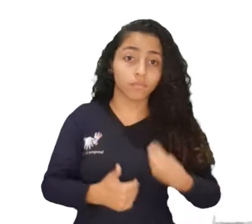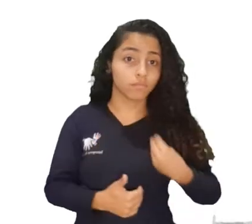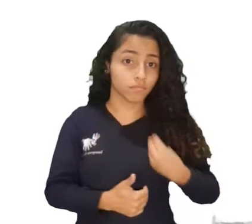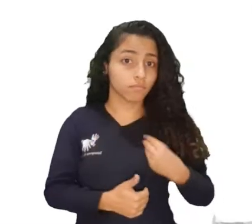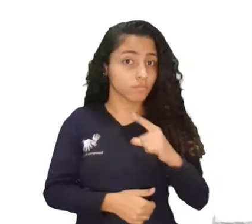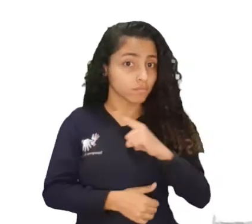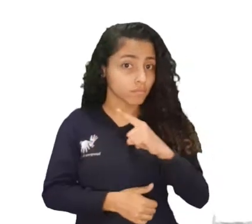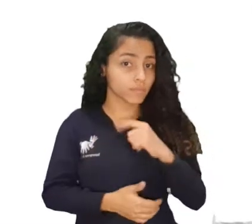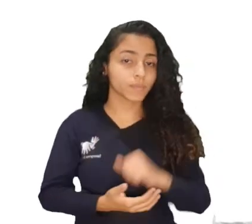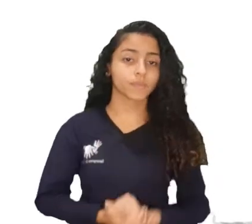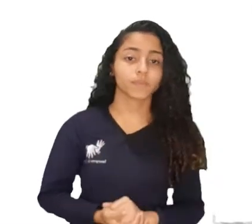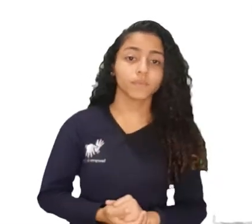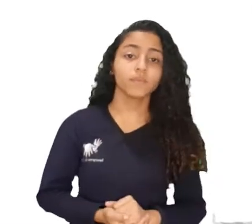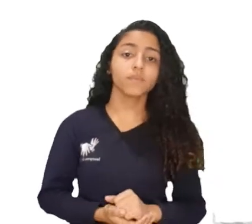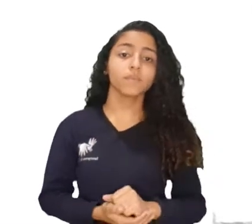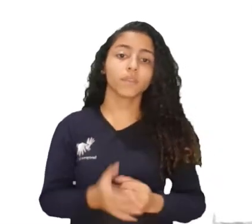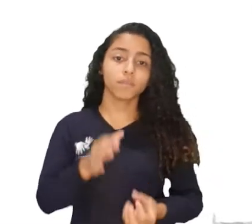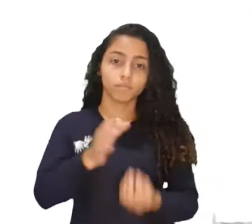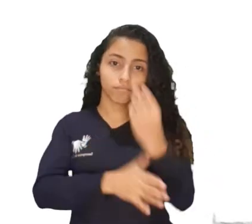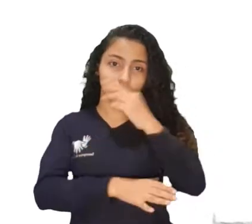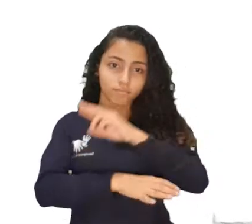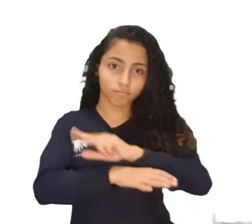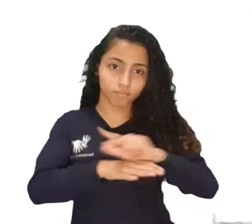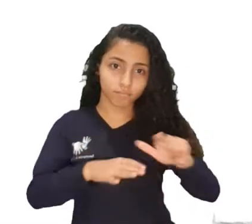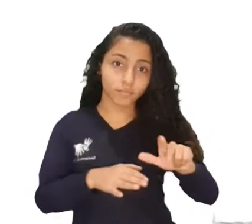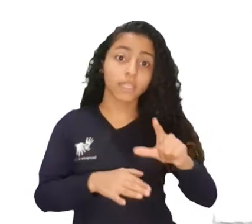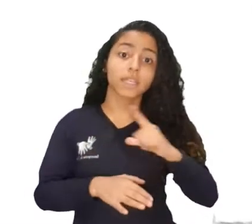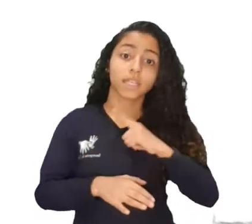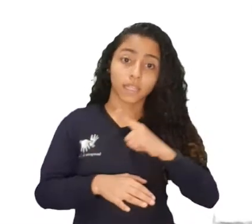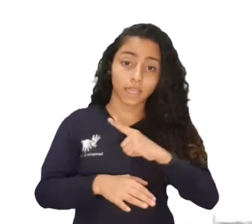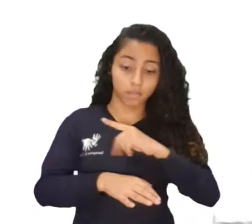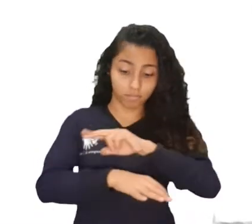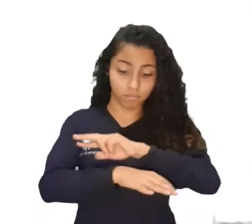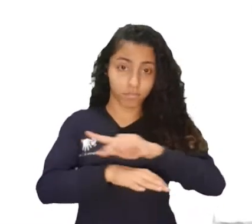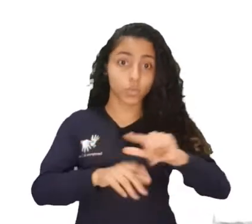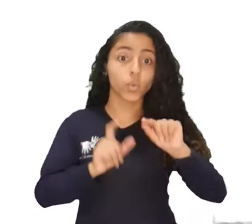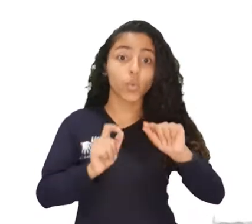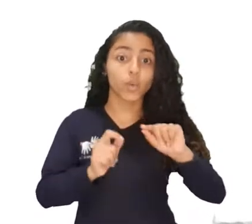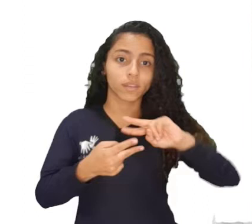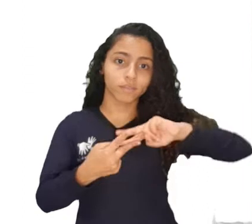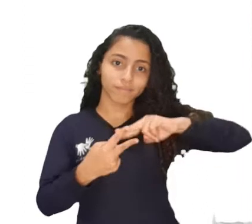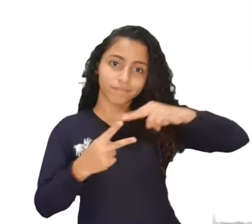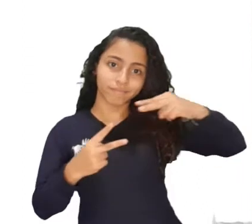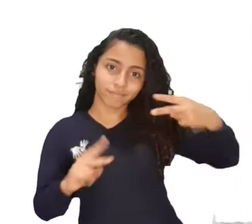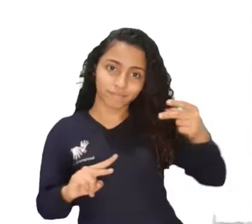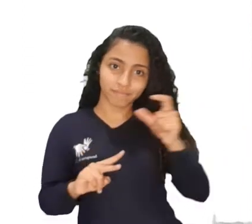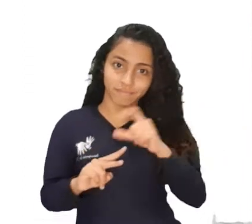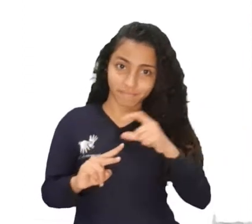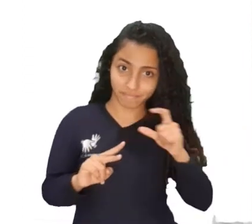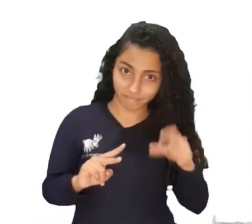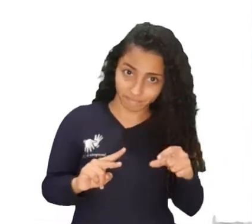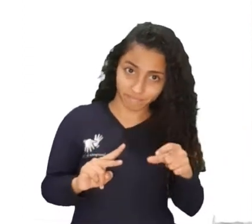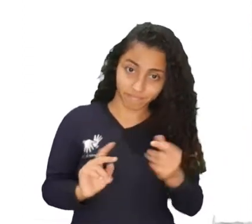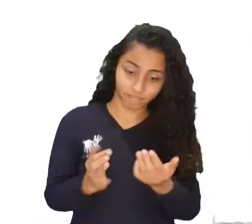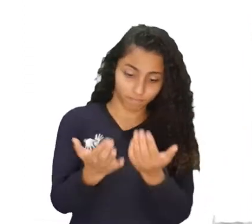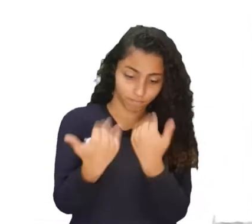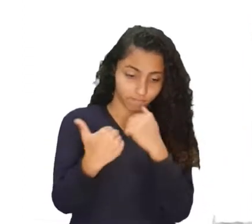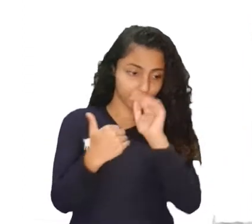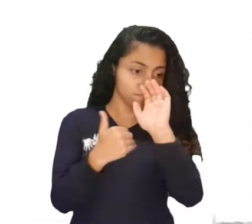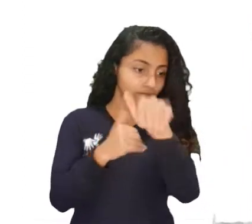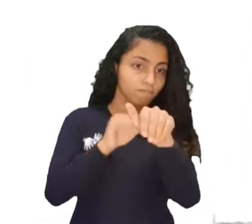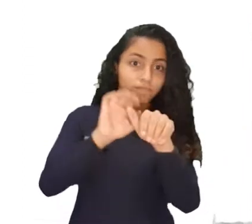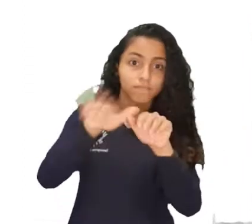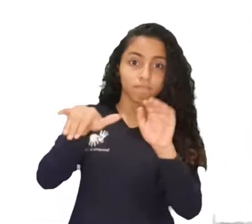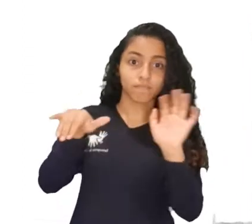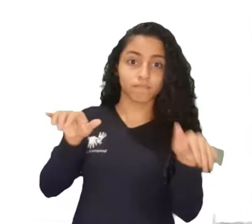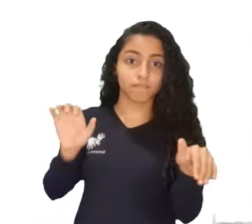ela compreende, portanto, uma diversidade genética, que é a variabilidade de genes dentro dos indivíduos, uma